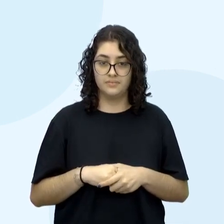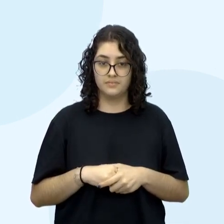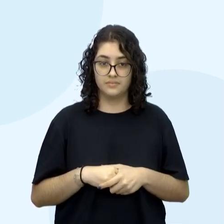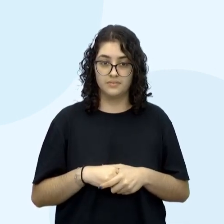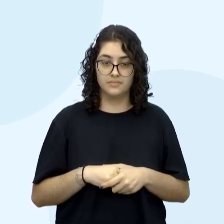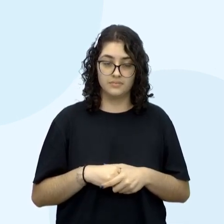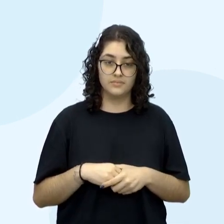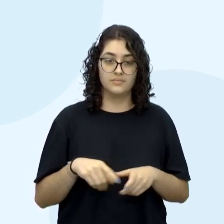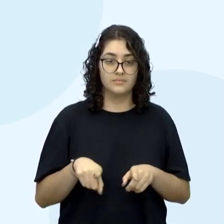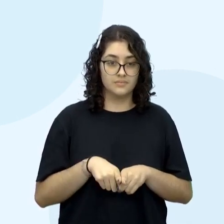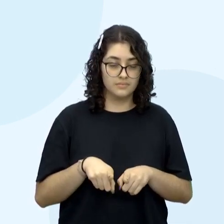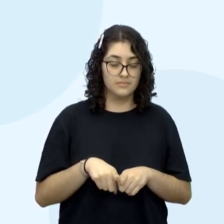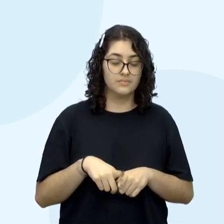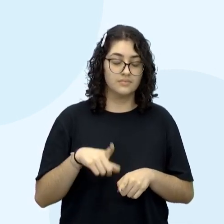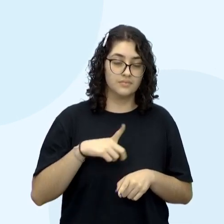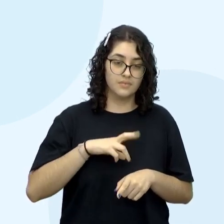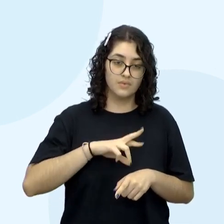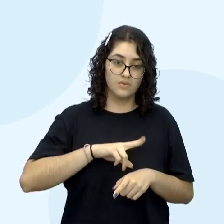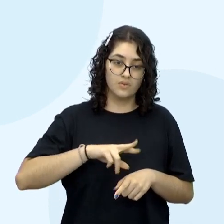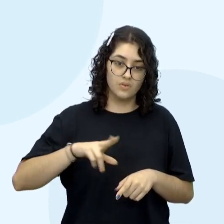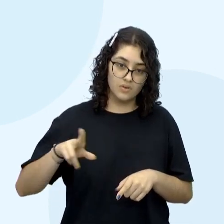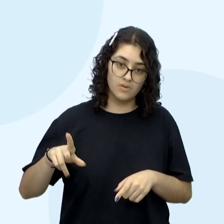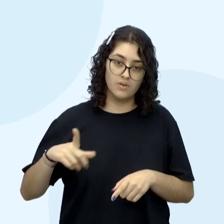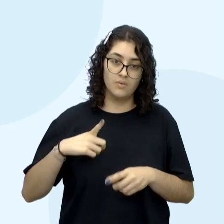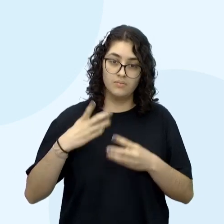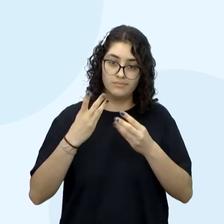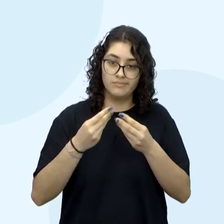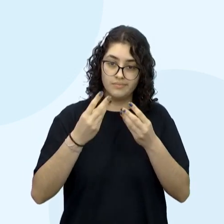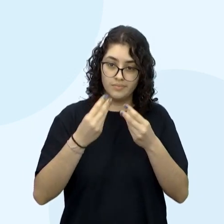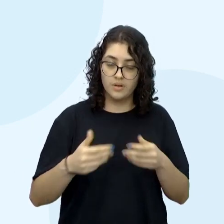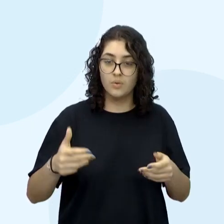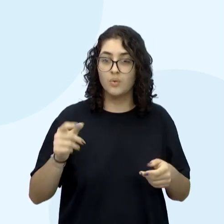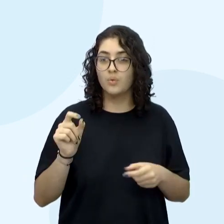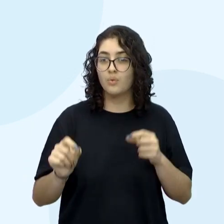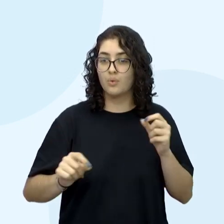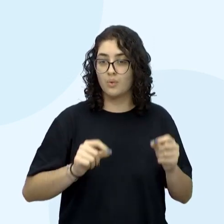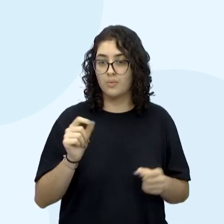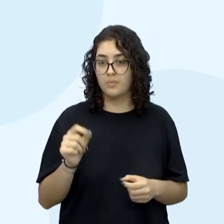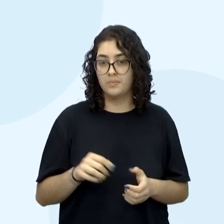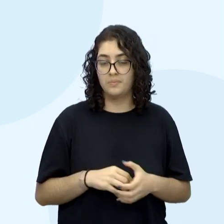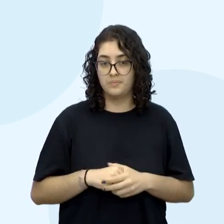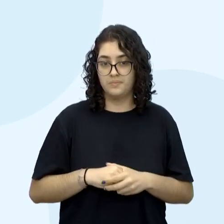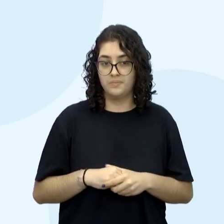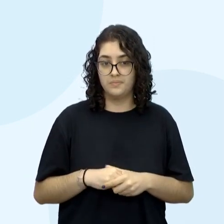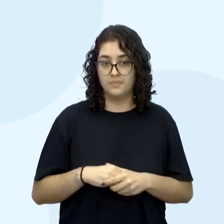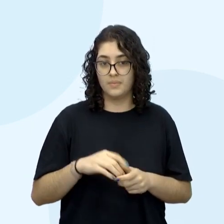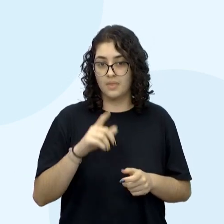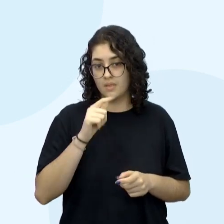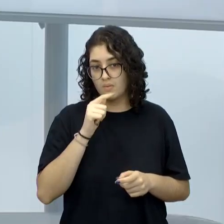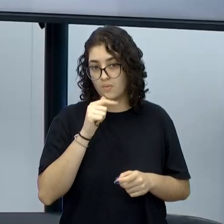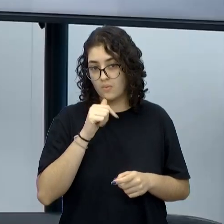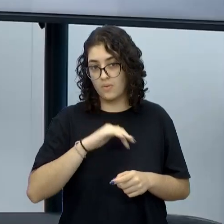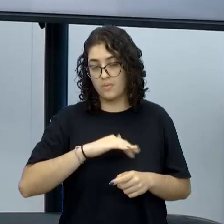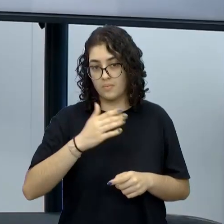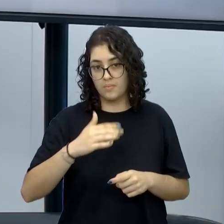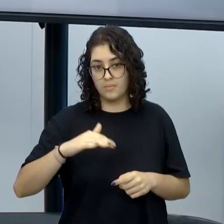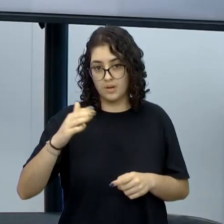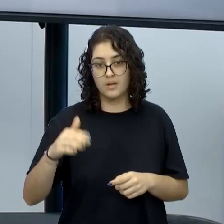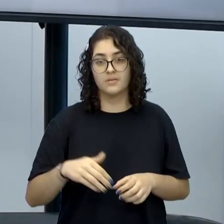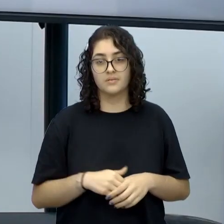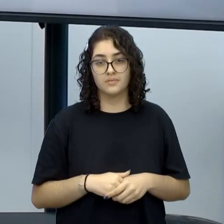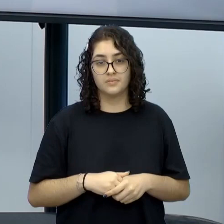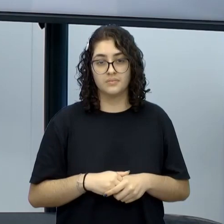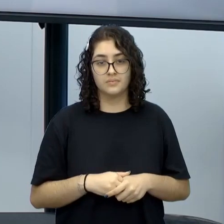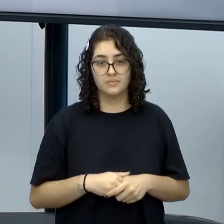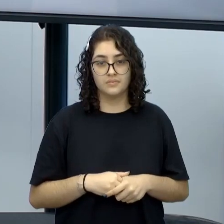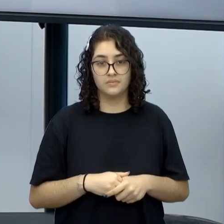a gente tem também outros componentes abrasivos. E o que é abrasivos? Mano, a água do mar é uma lixa. Simples assim.